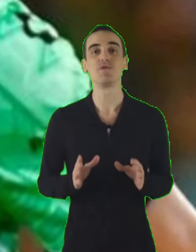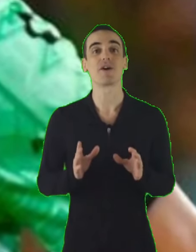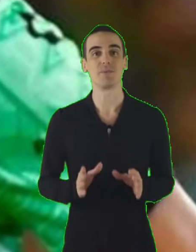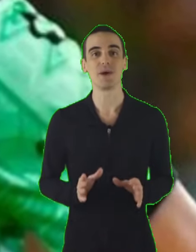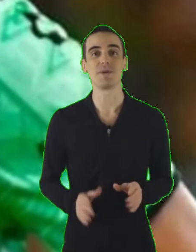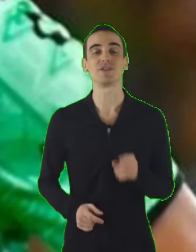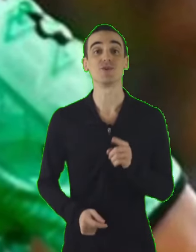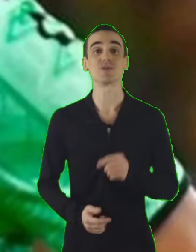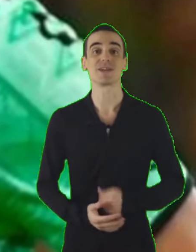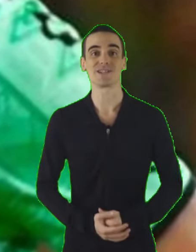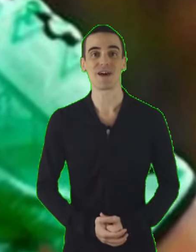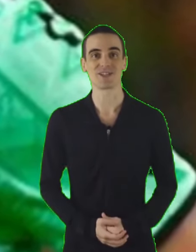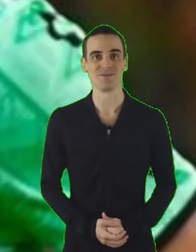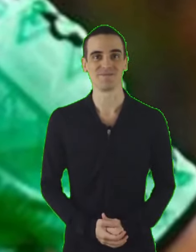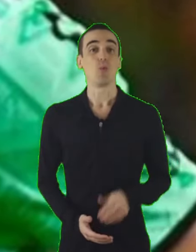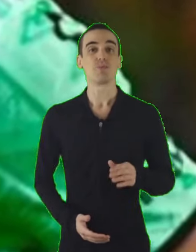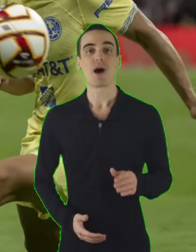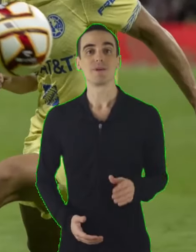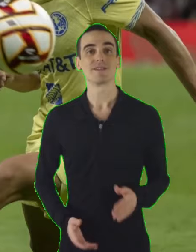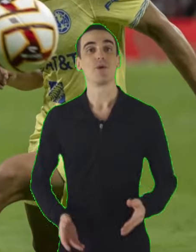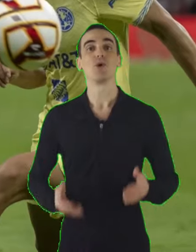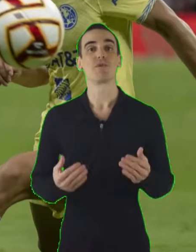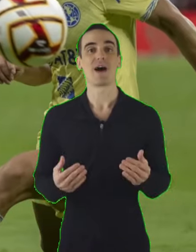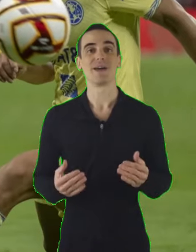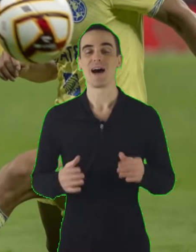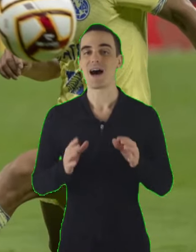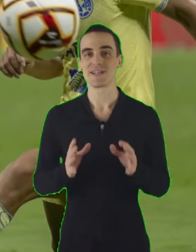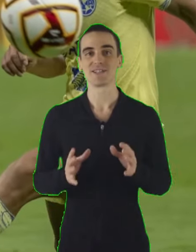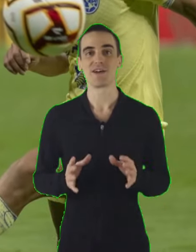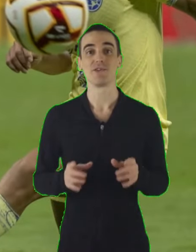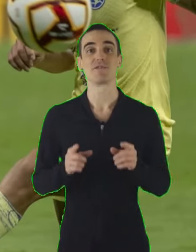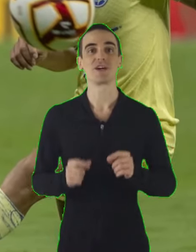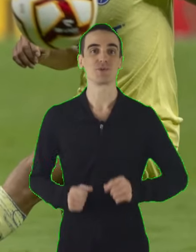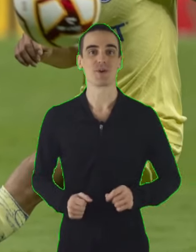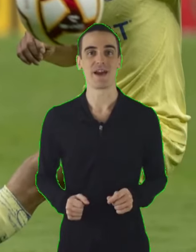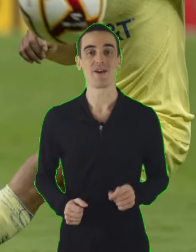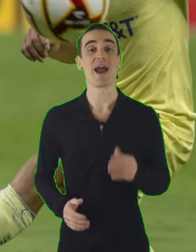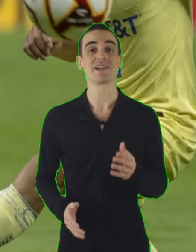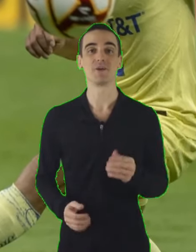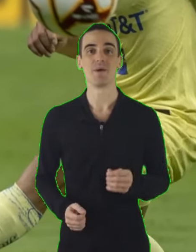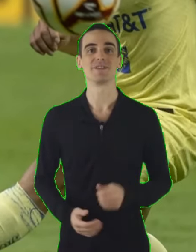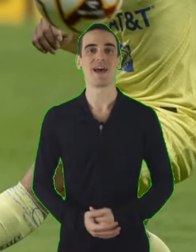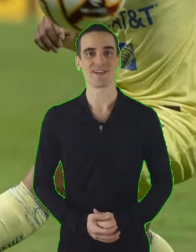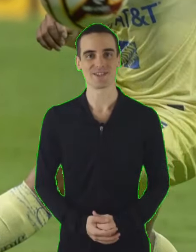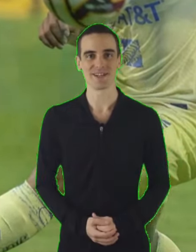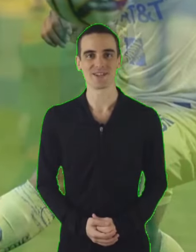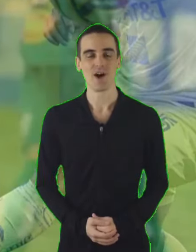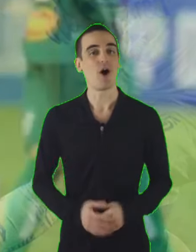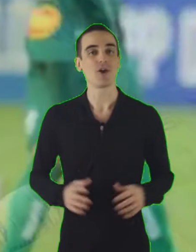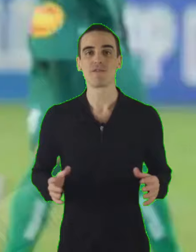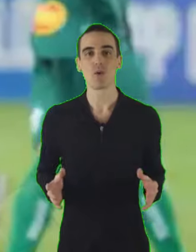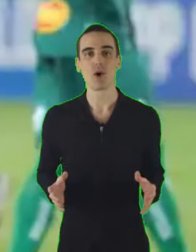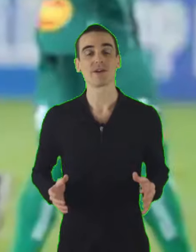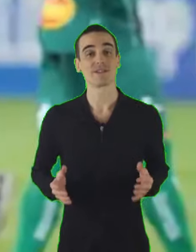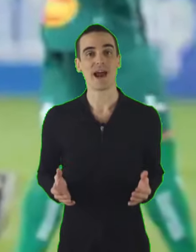a contratação de Lucas Romero para a série B do Brasileiro Primeiro um empréstimo de graça depois em Nova tentativa tentou pagar